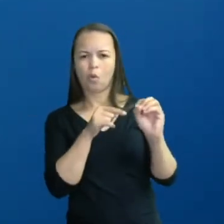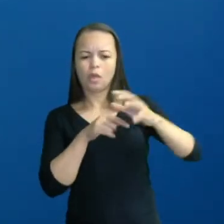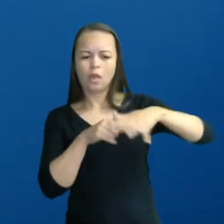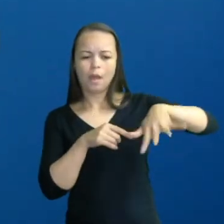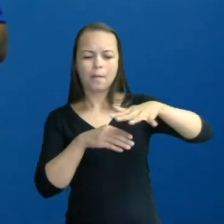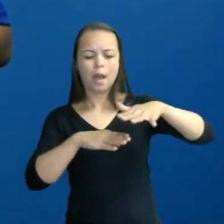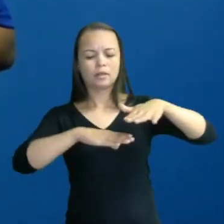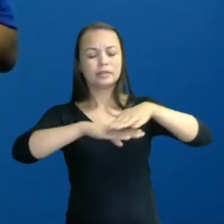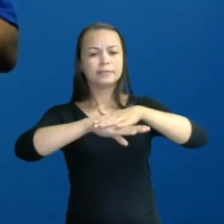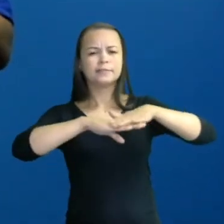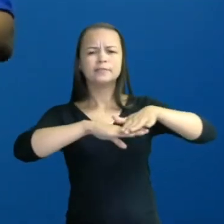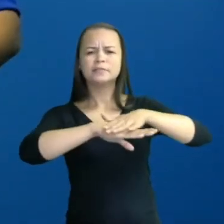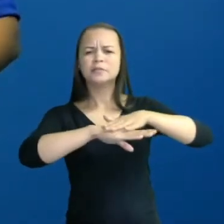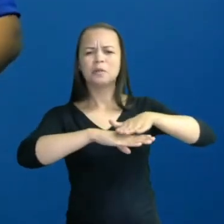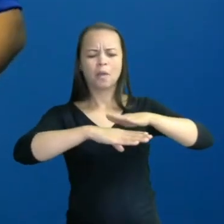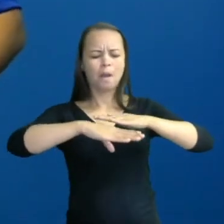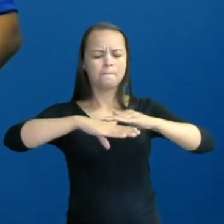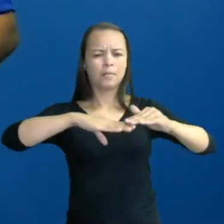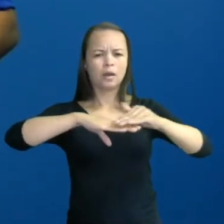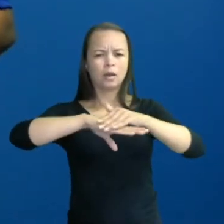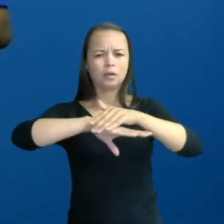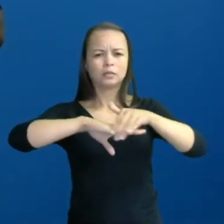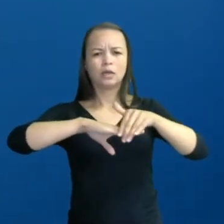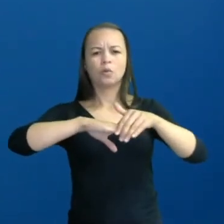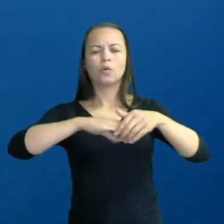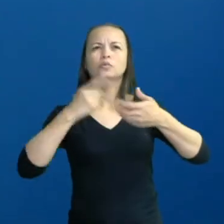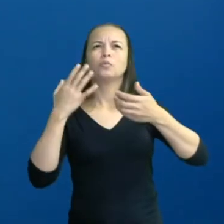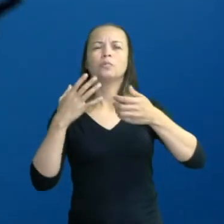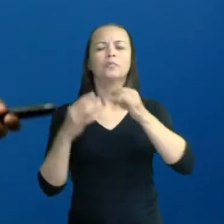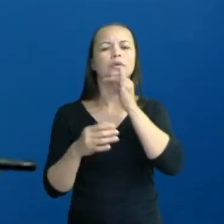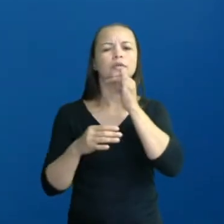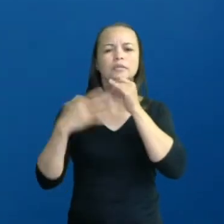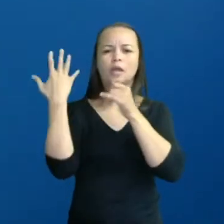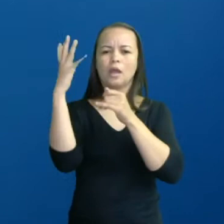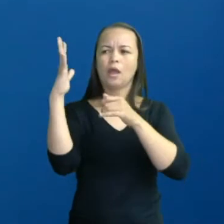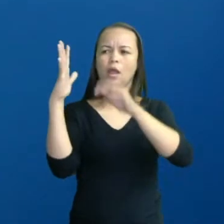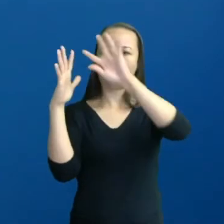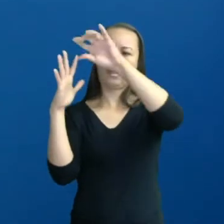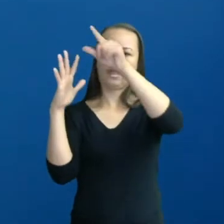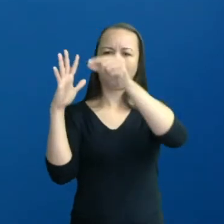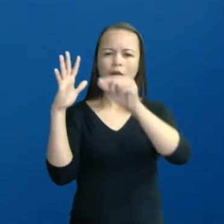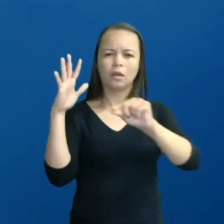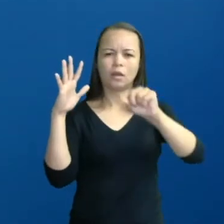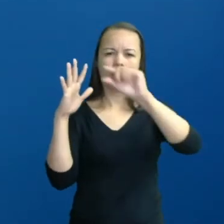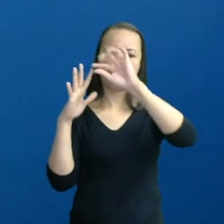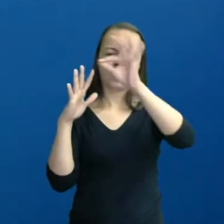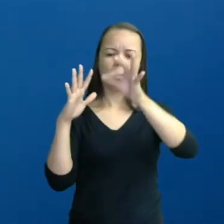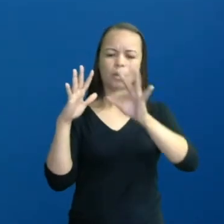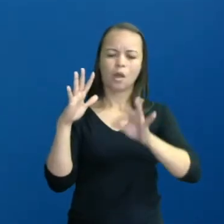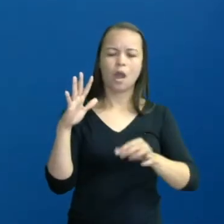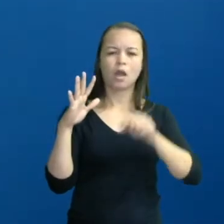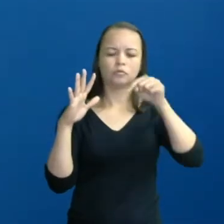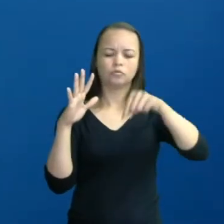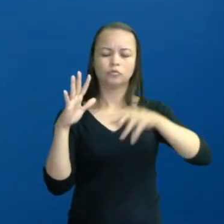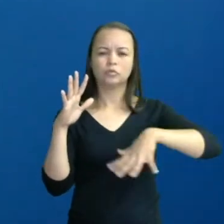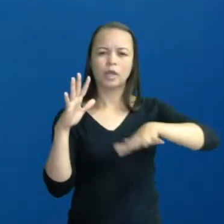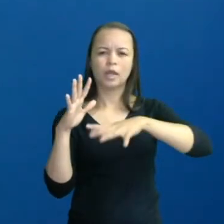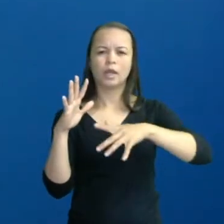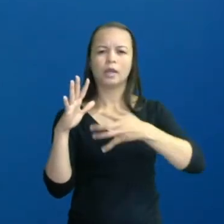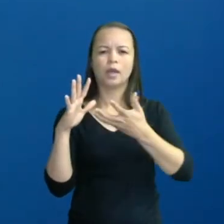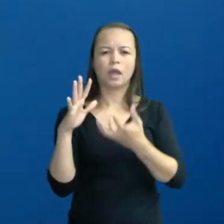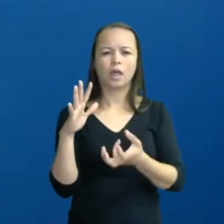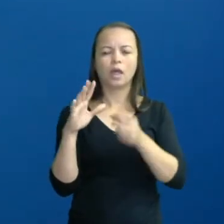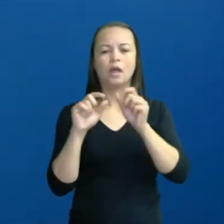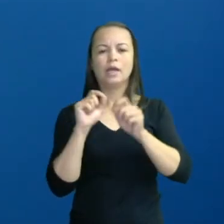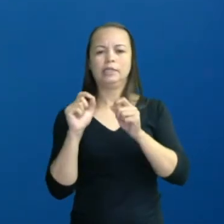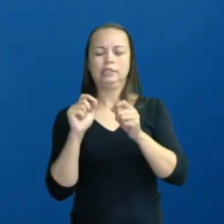de cima. E aí, quando caem folhas secas, animais morrem, eles, né, são absorvidos pelo